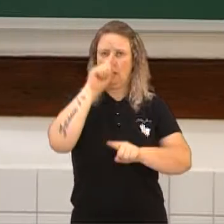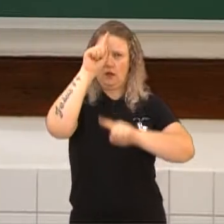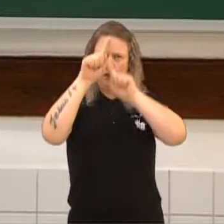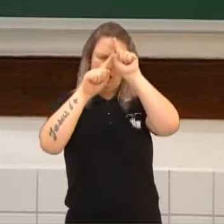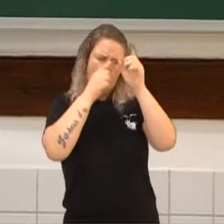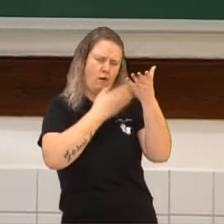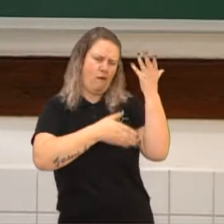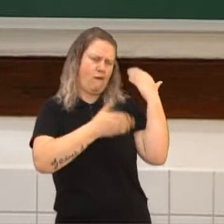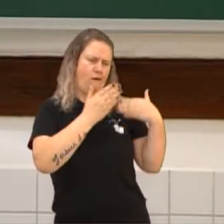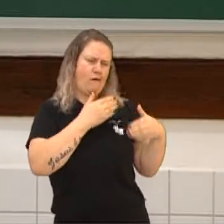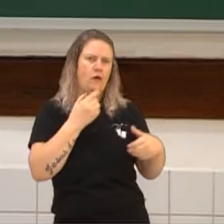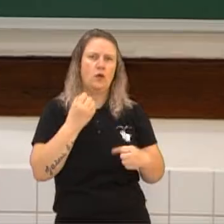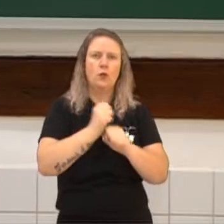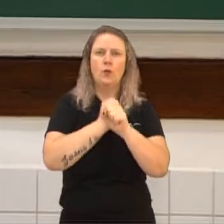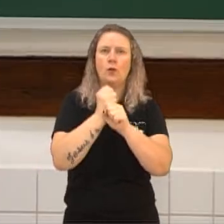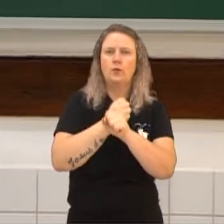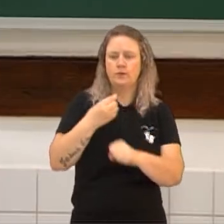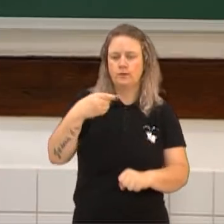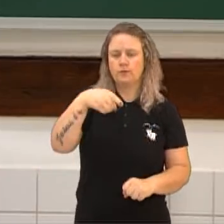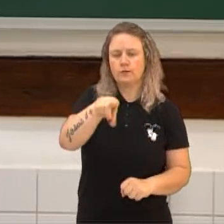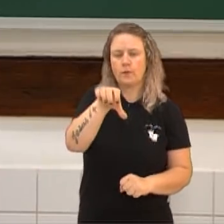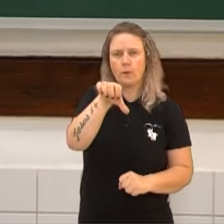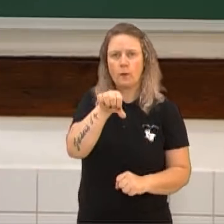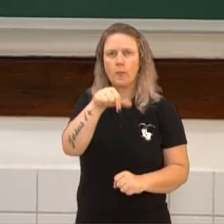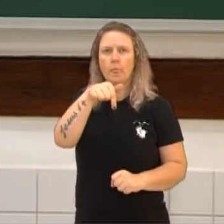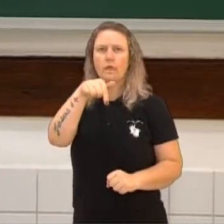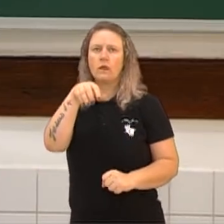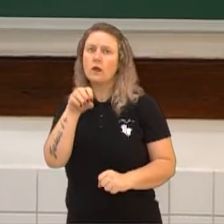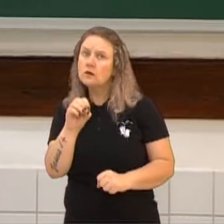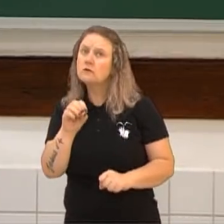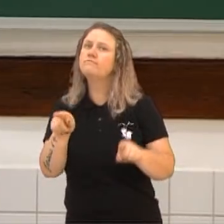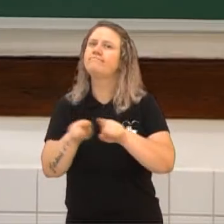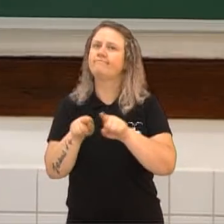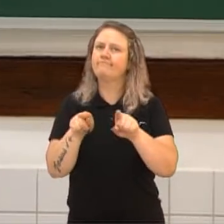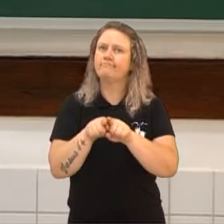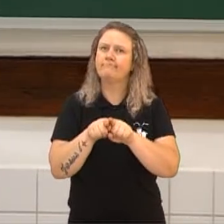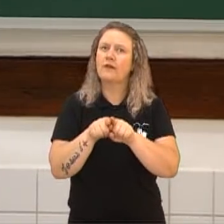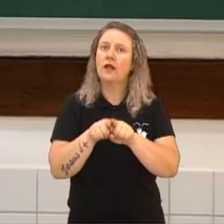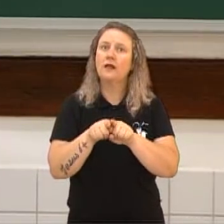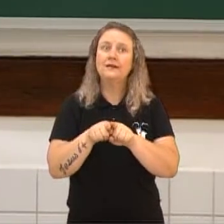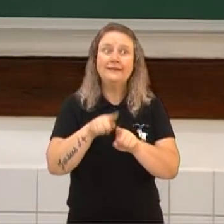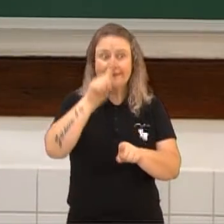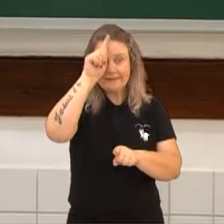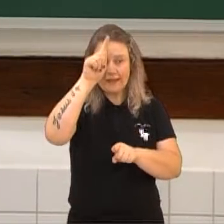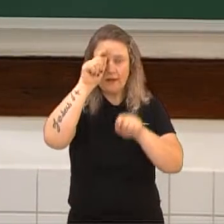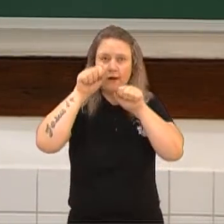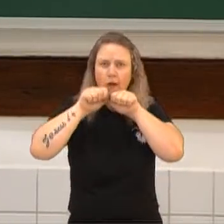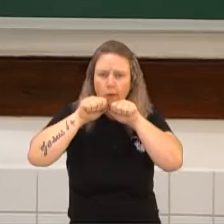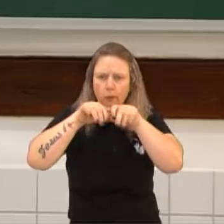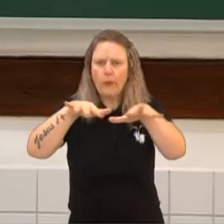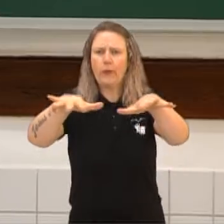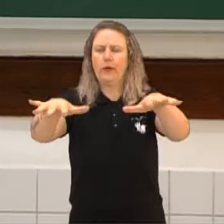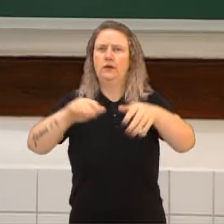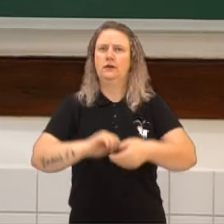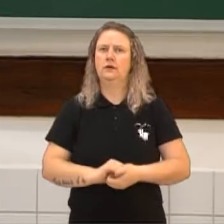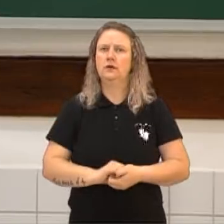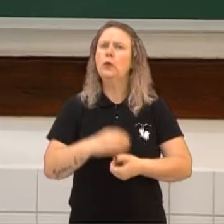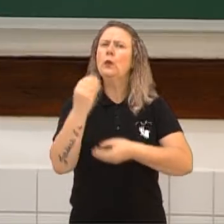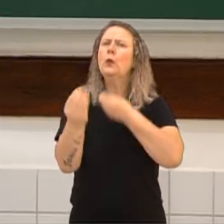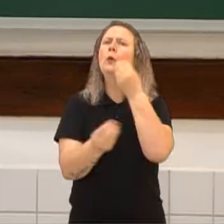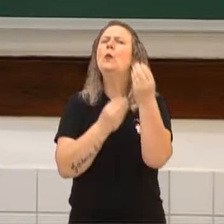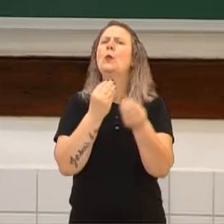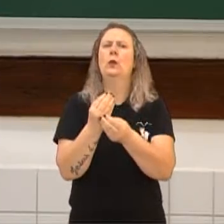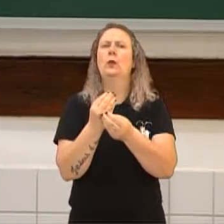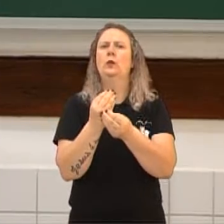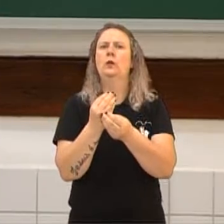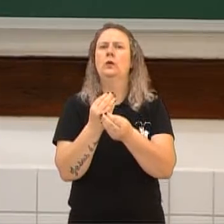1970, de poder divulgar essa arte, certo? Mas Como que eles divulgaram isso, né? Era